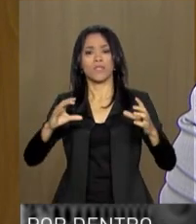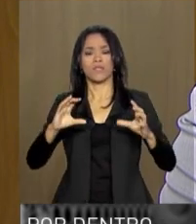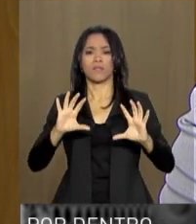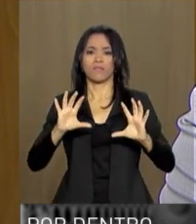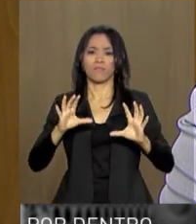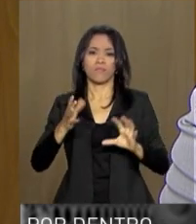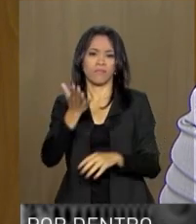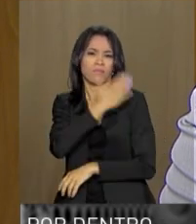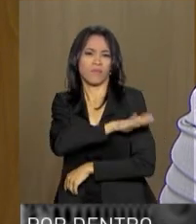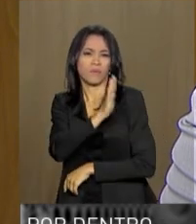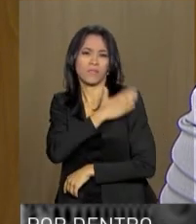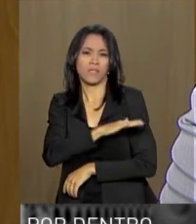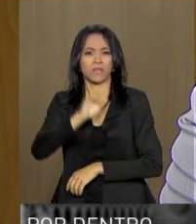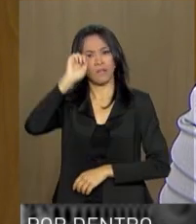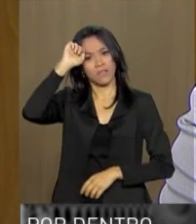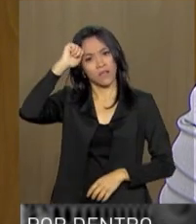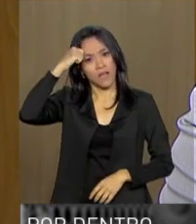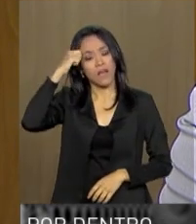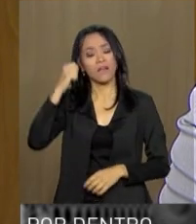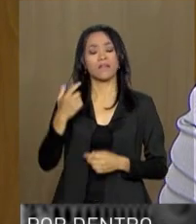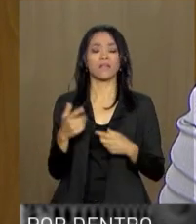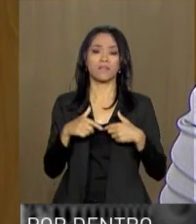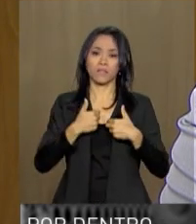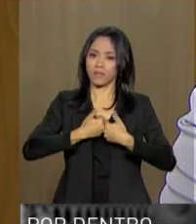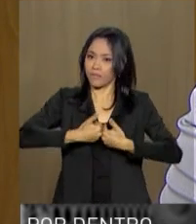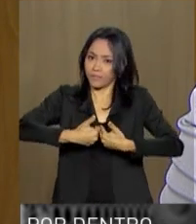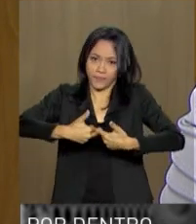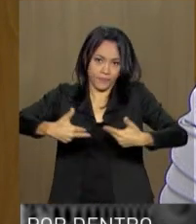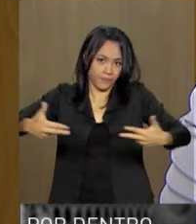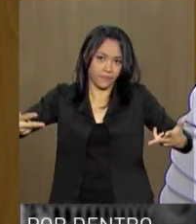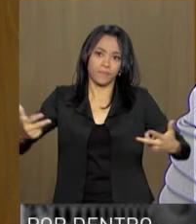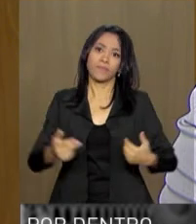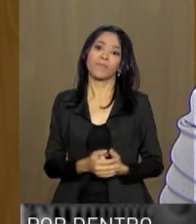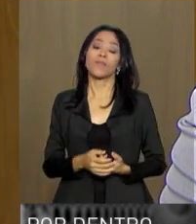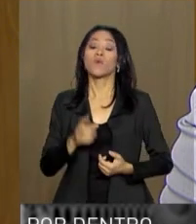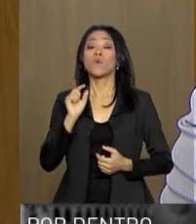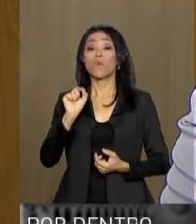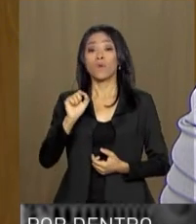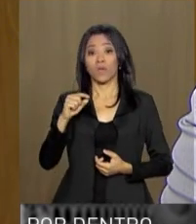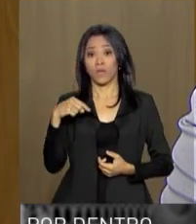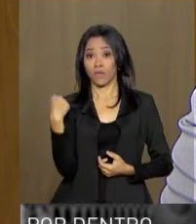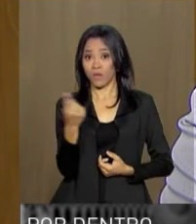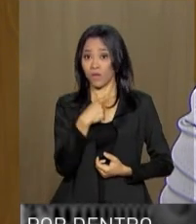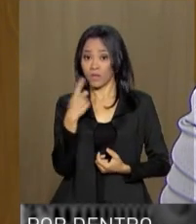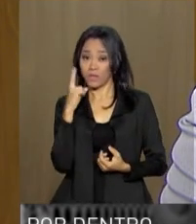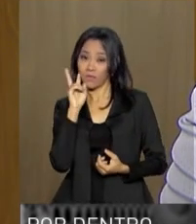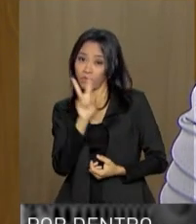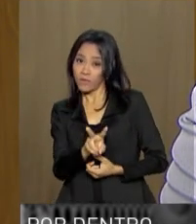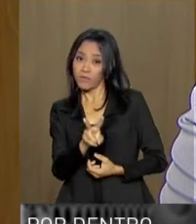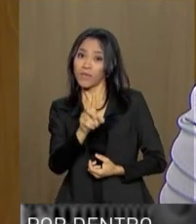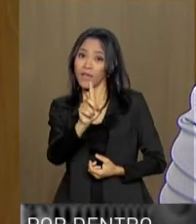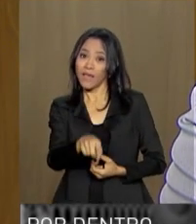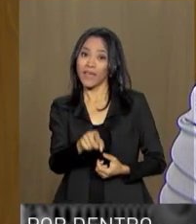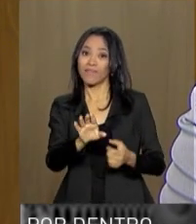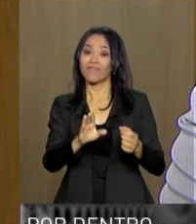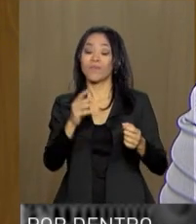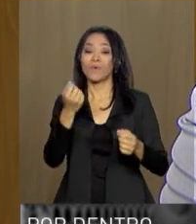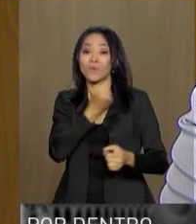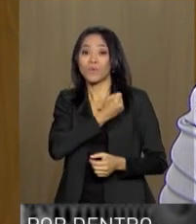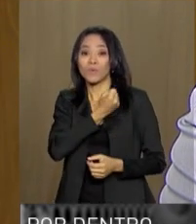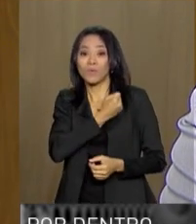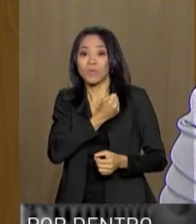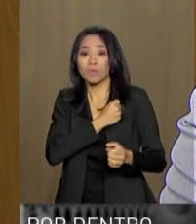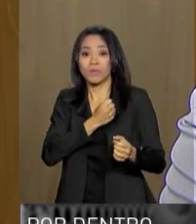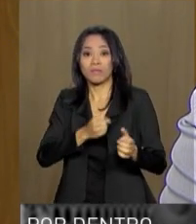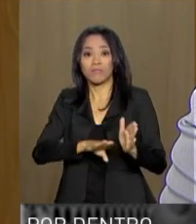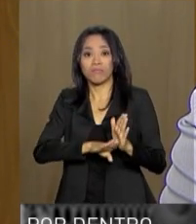suas formas o que nós hoje é vemos infelizmente são os índices né é de